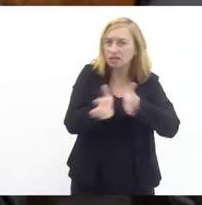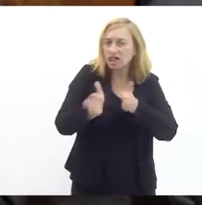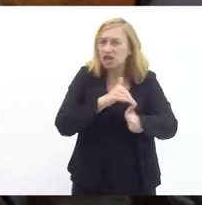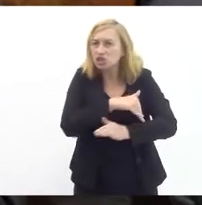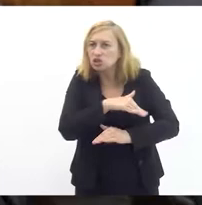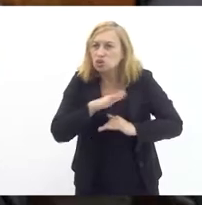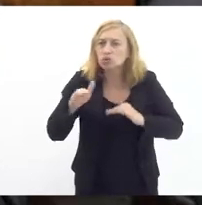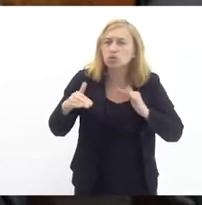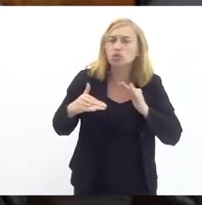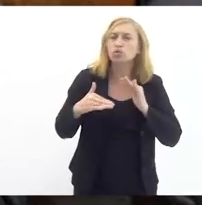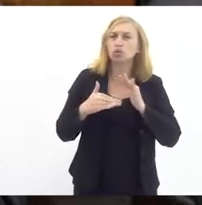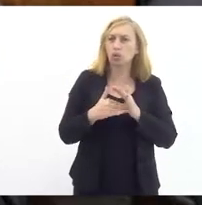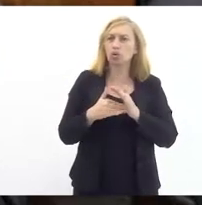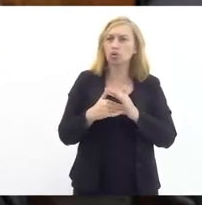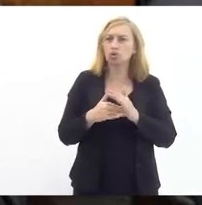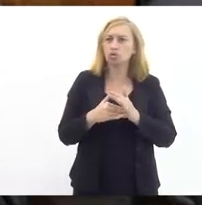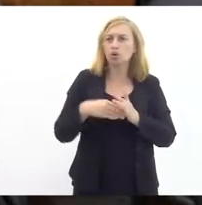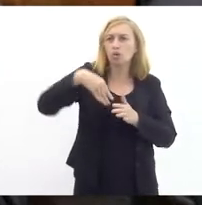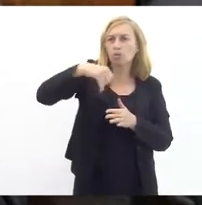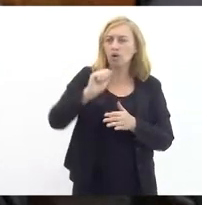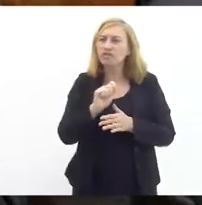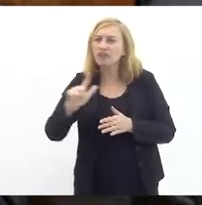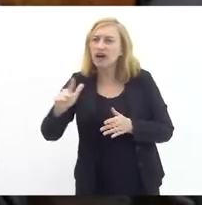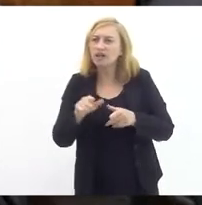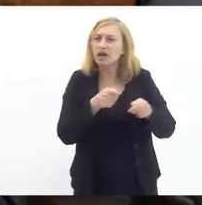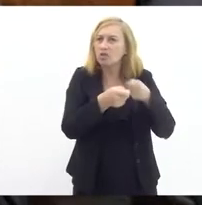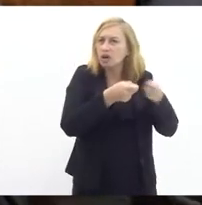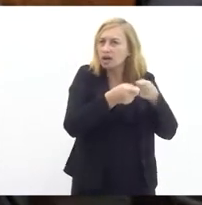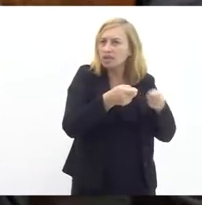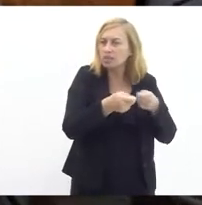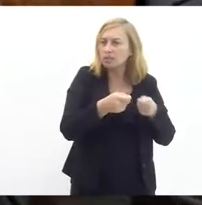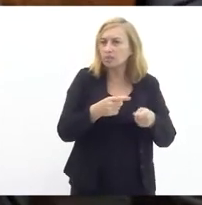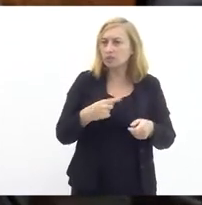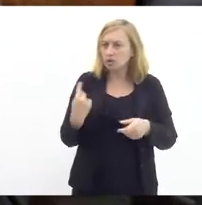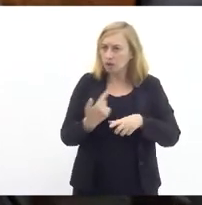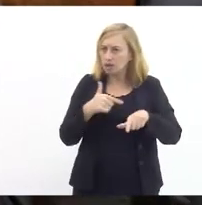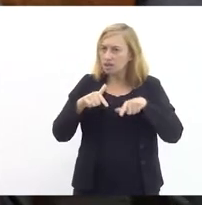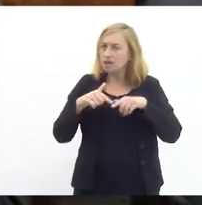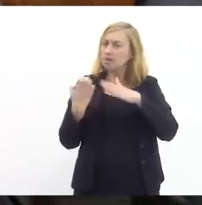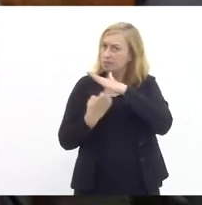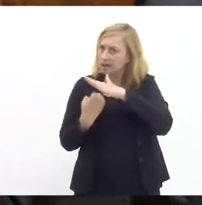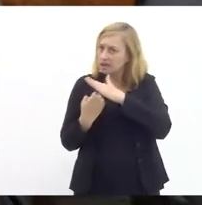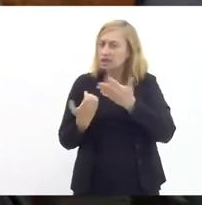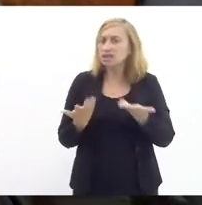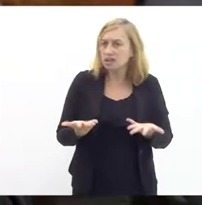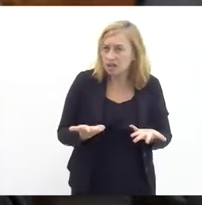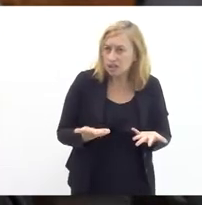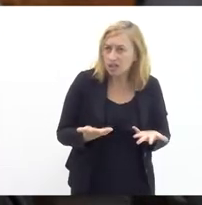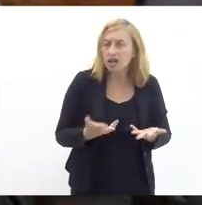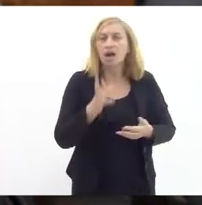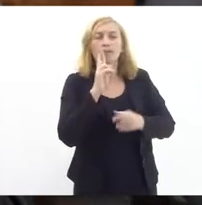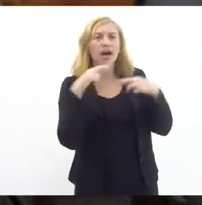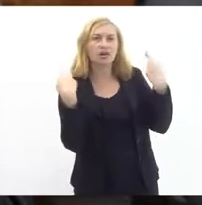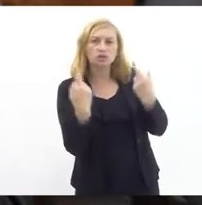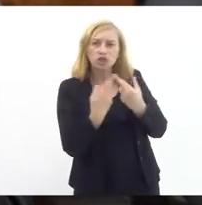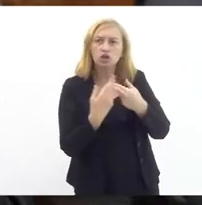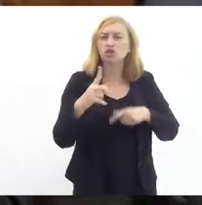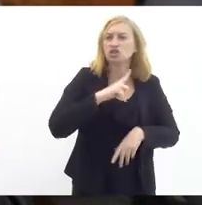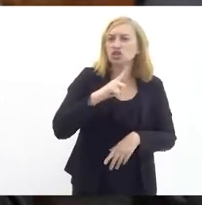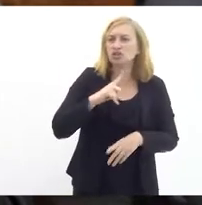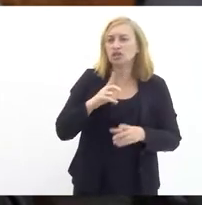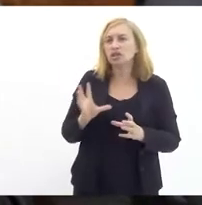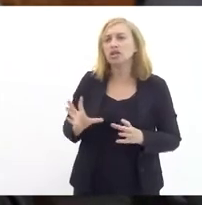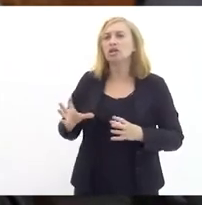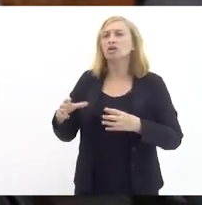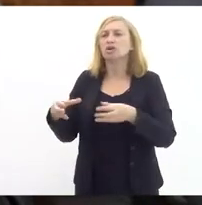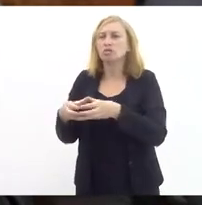todos os modais que são regulados pela agência, em decorrência, inclusive, da reunião que tivemos na comissão presidida